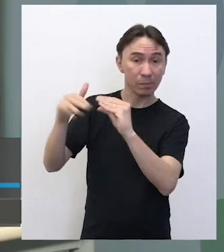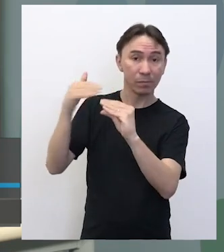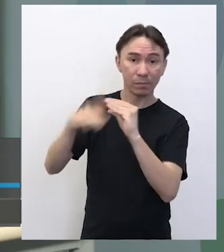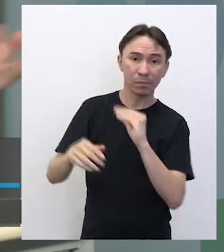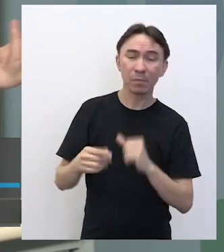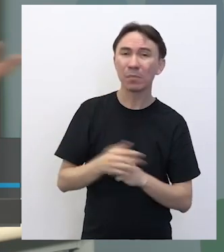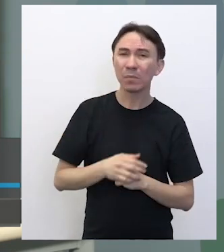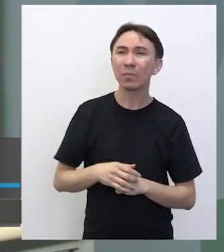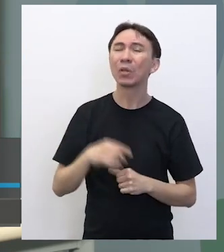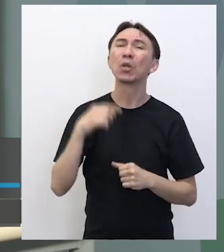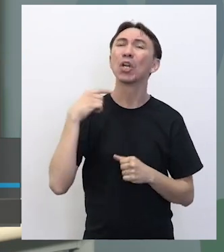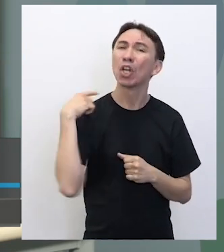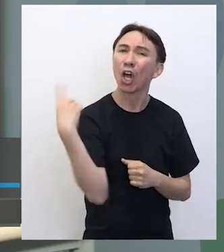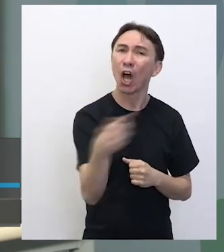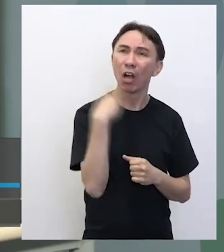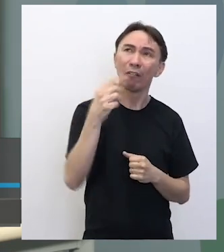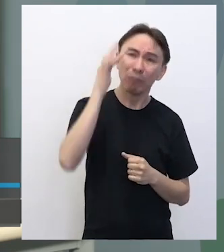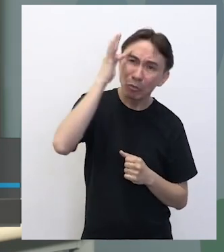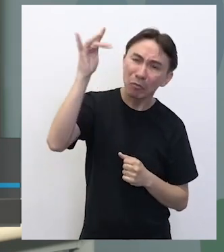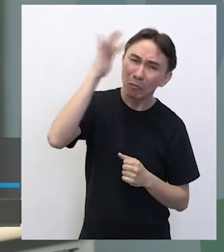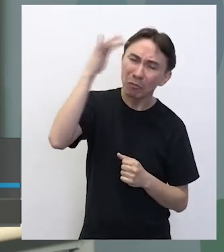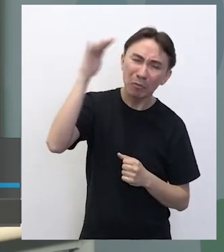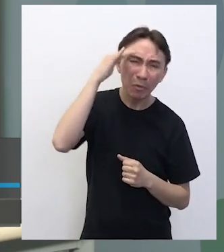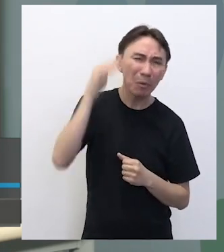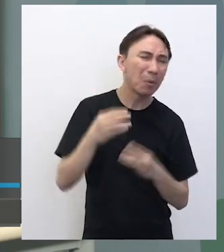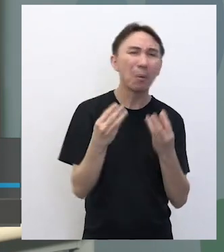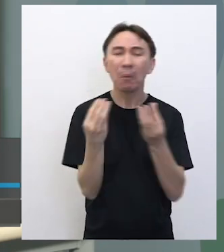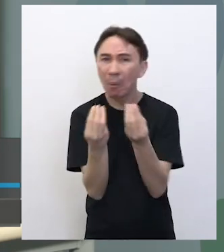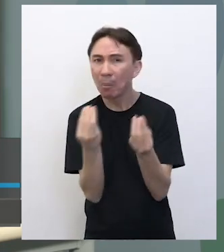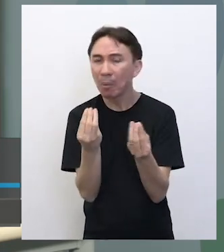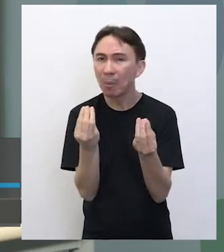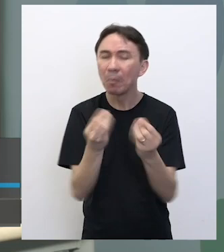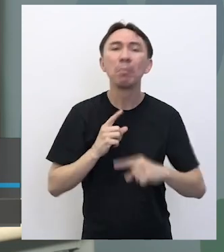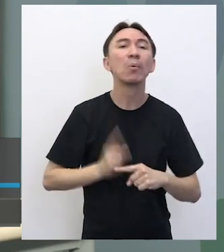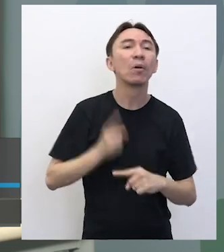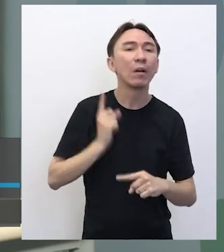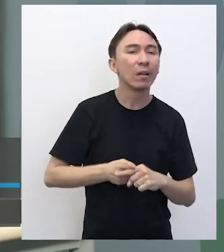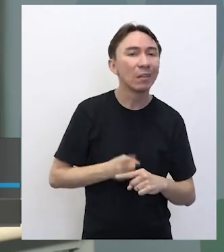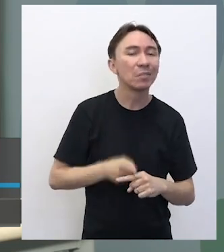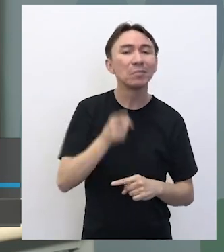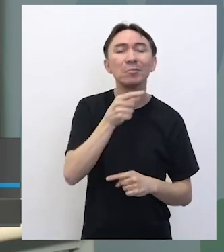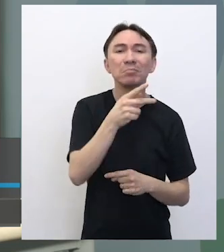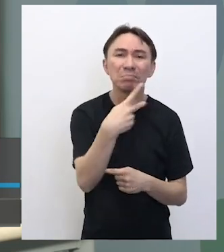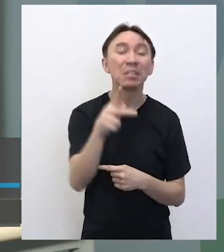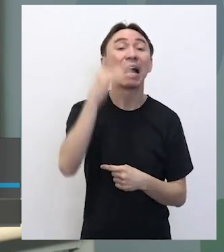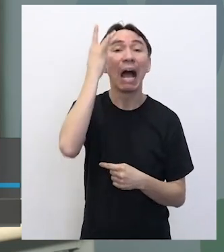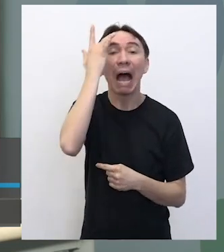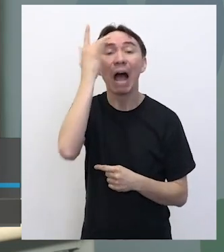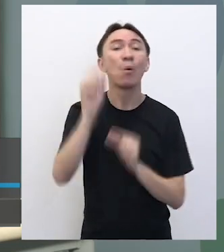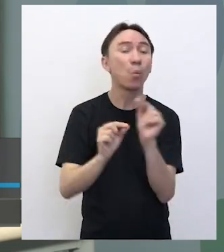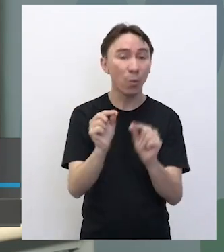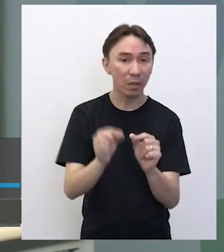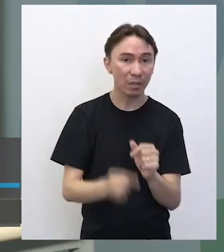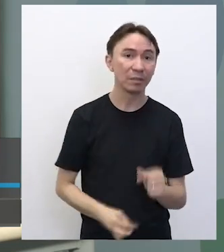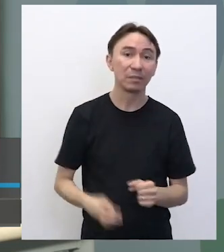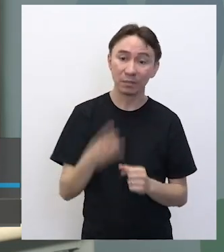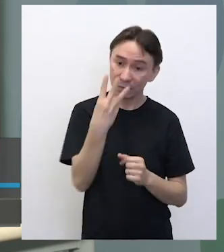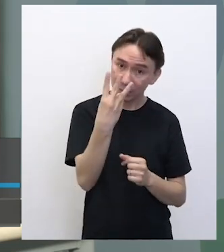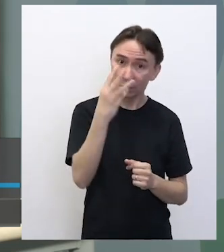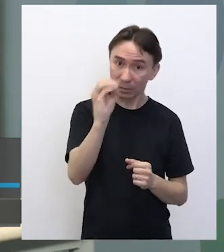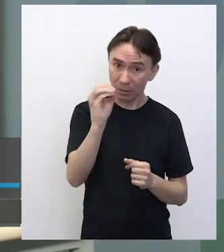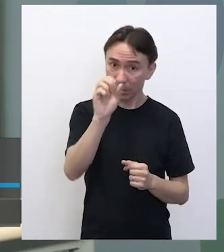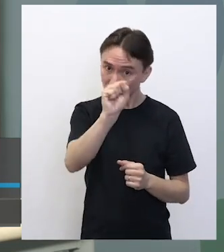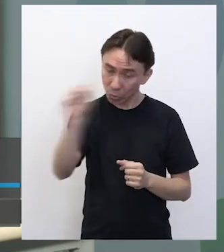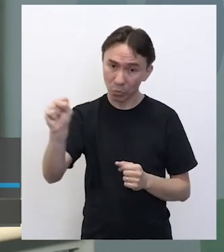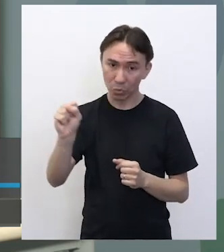que todos nós somos filósofos? O que vocês acham, pessoal? Bem rapidinho, 30 segundinhos no chat, só